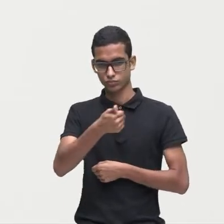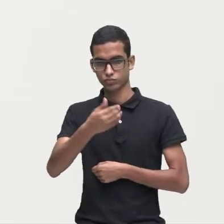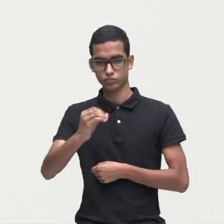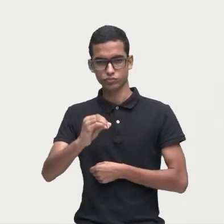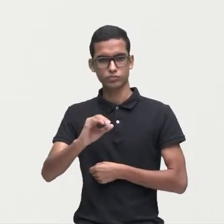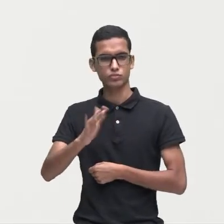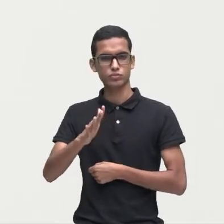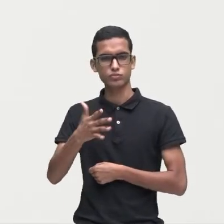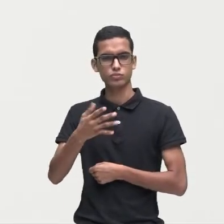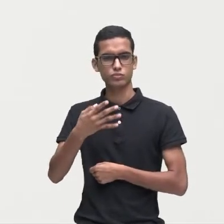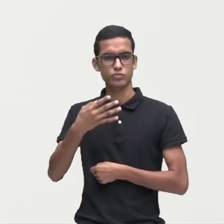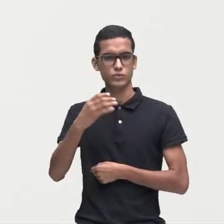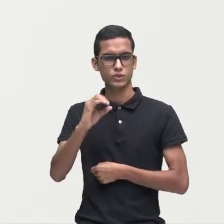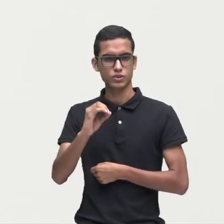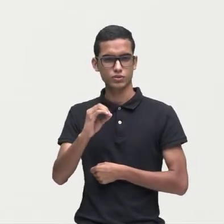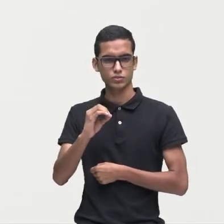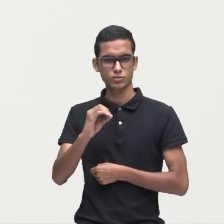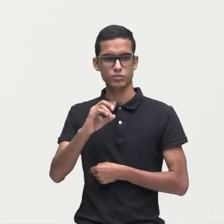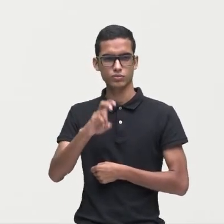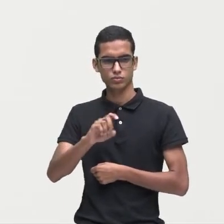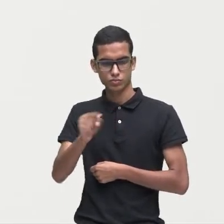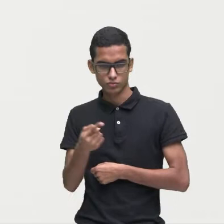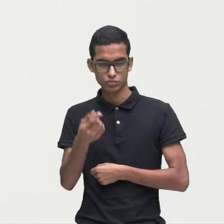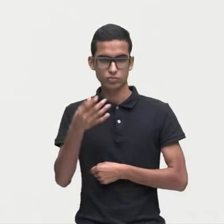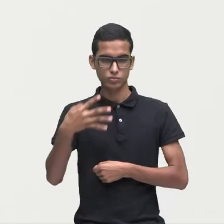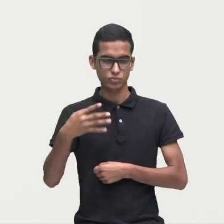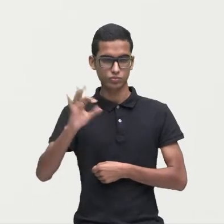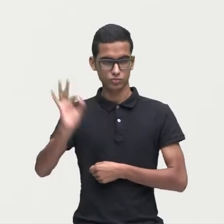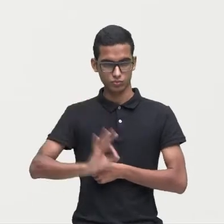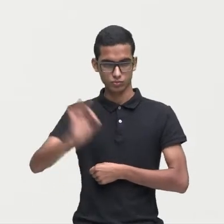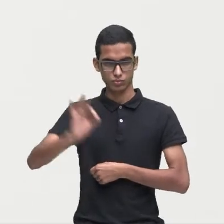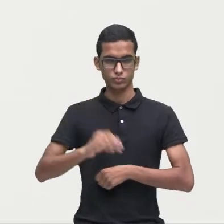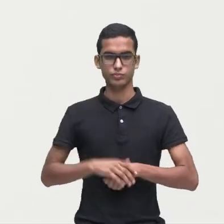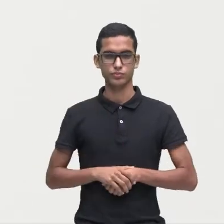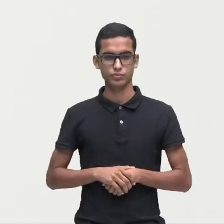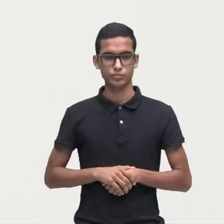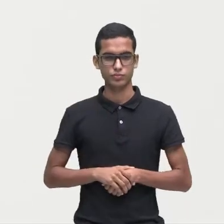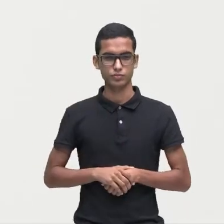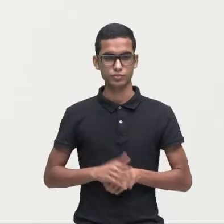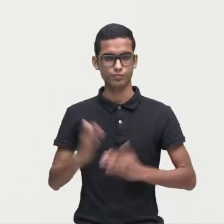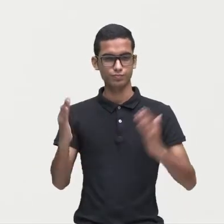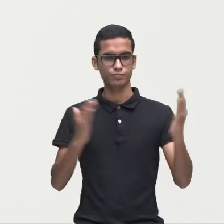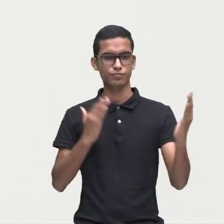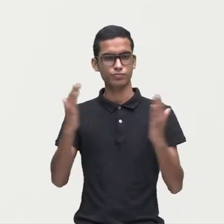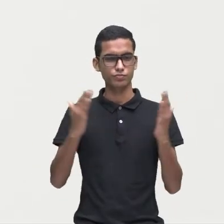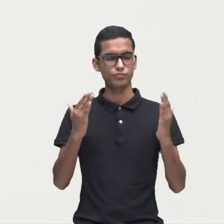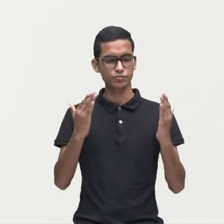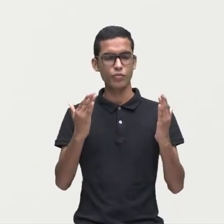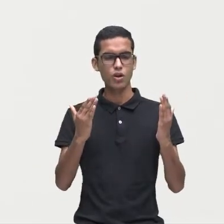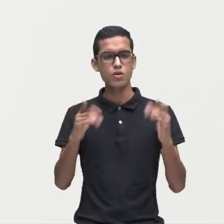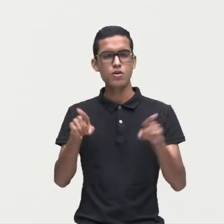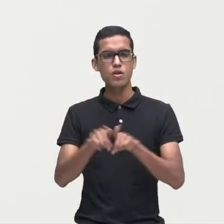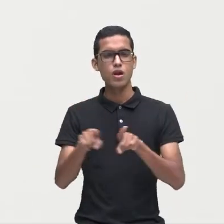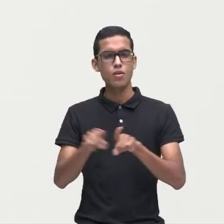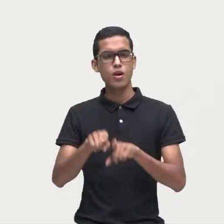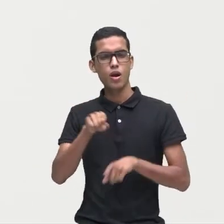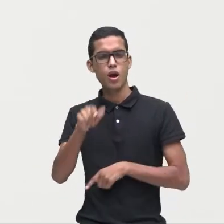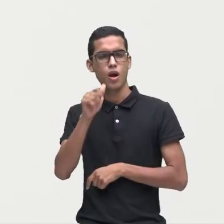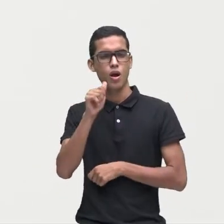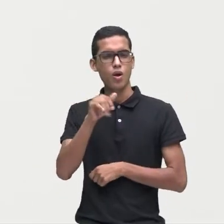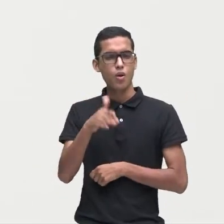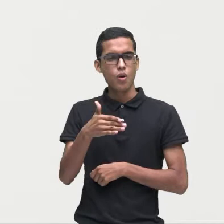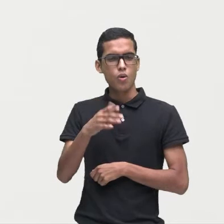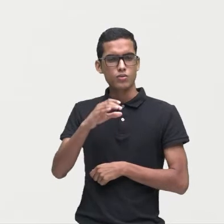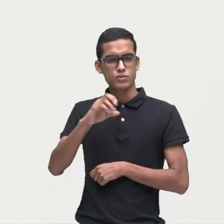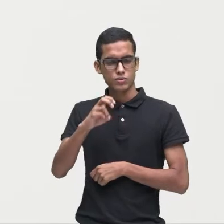Em comparação, homens de 10 a 14 anos, naquele mesmo período, de 5,8%. Tá?